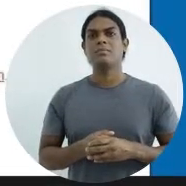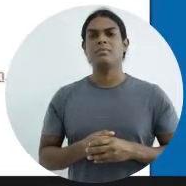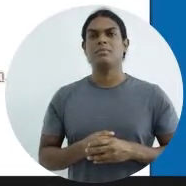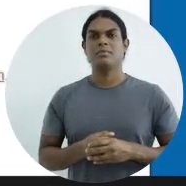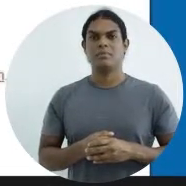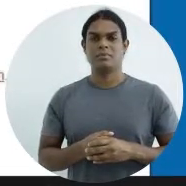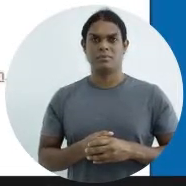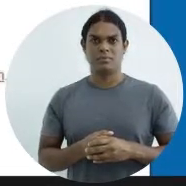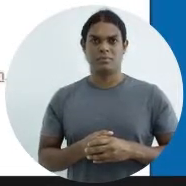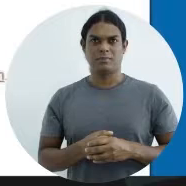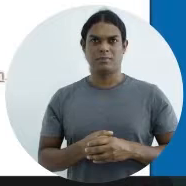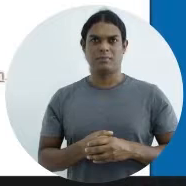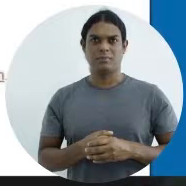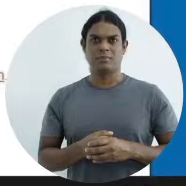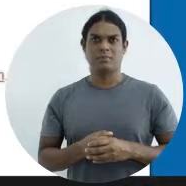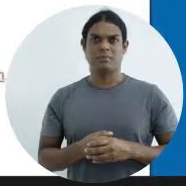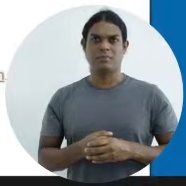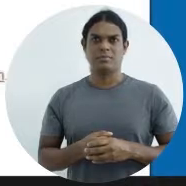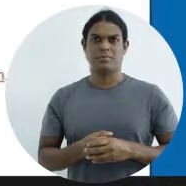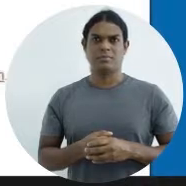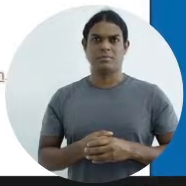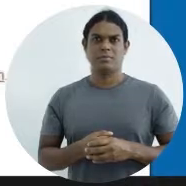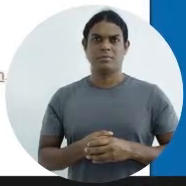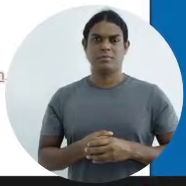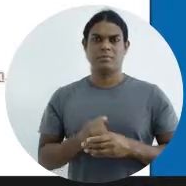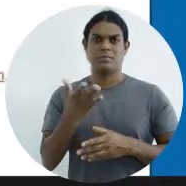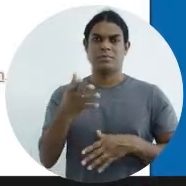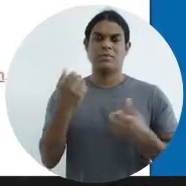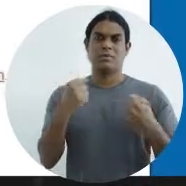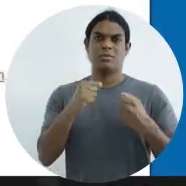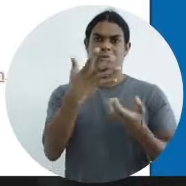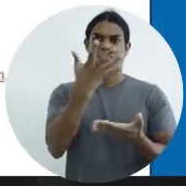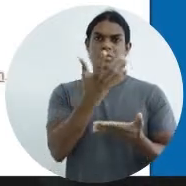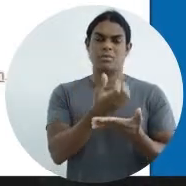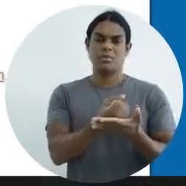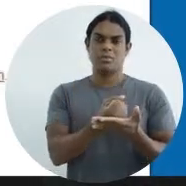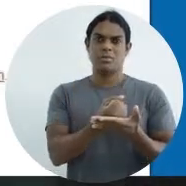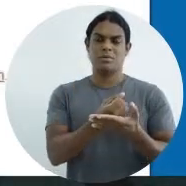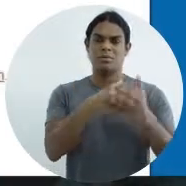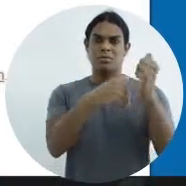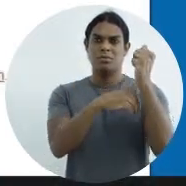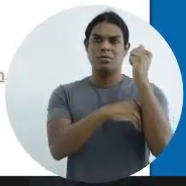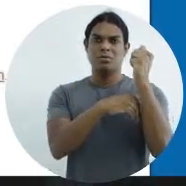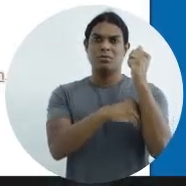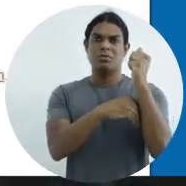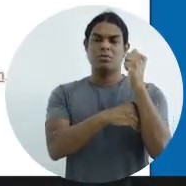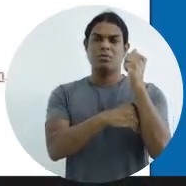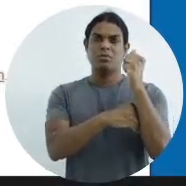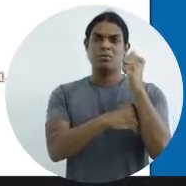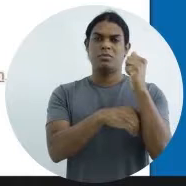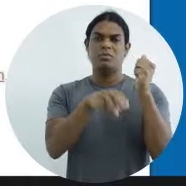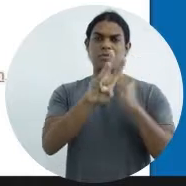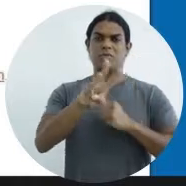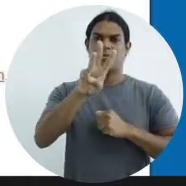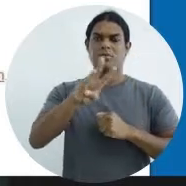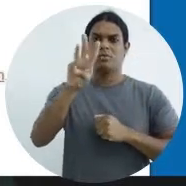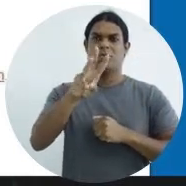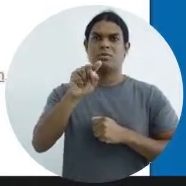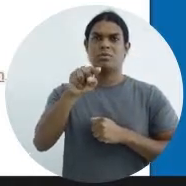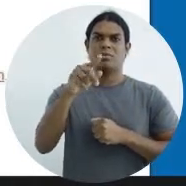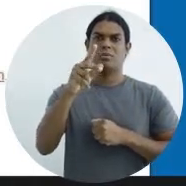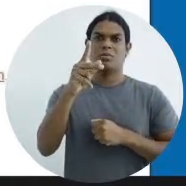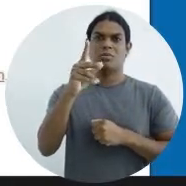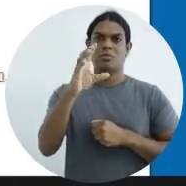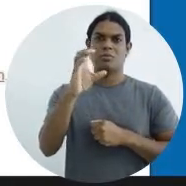ele é bem complexa. Então, se você quiser, você pode baixar o código. Você baixa o código no site do jQuery.com. Então, aí